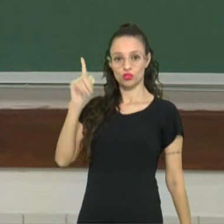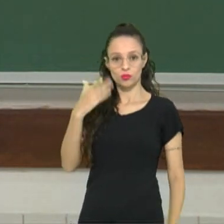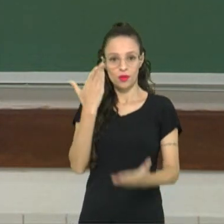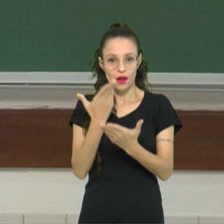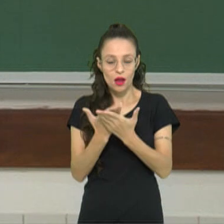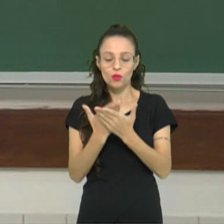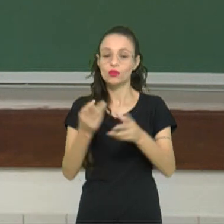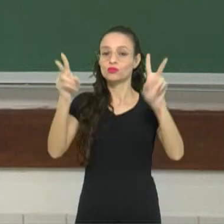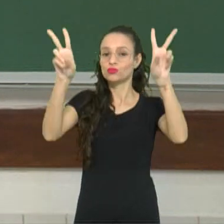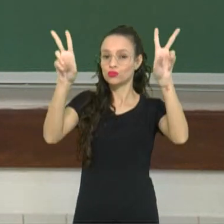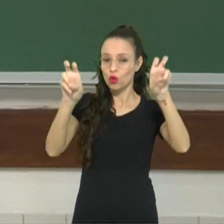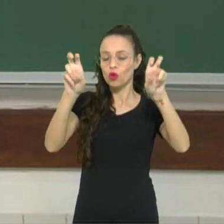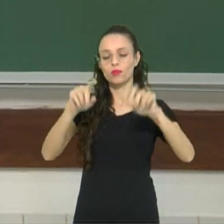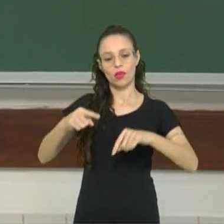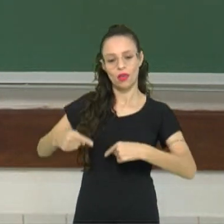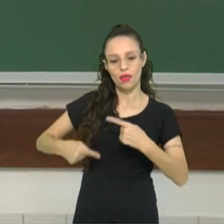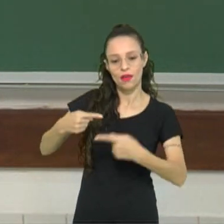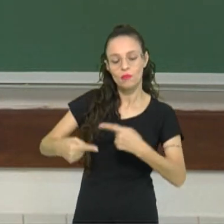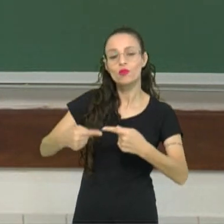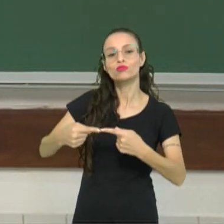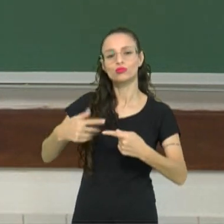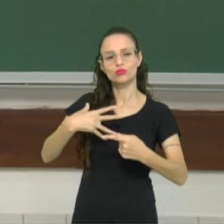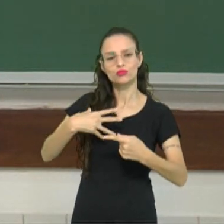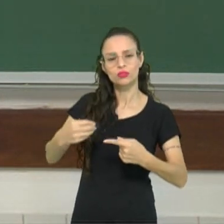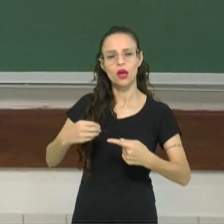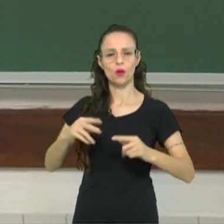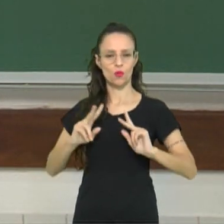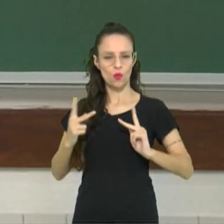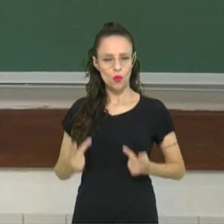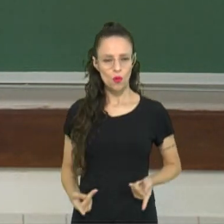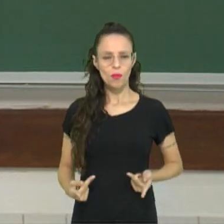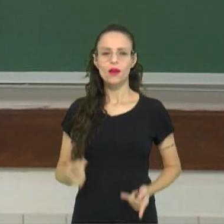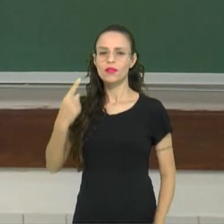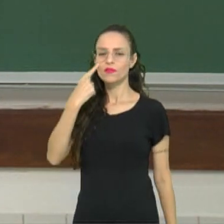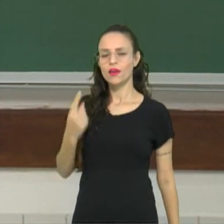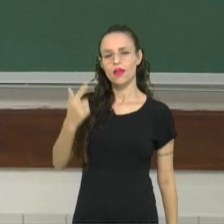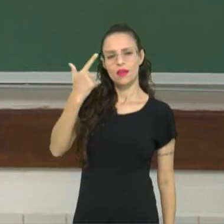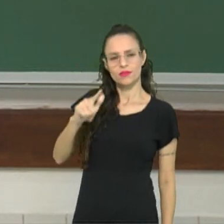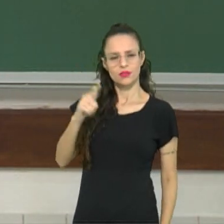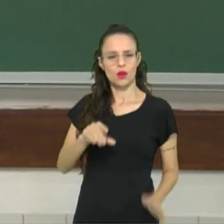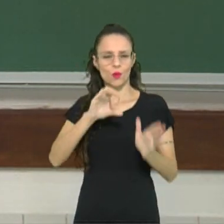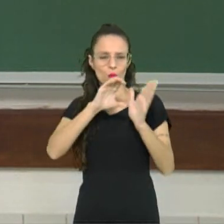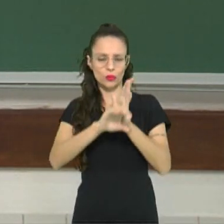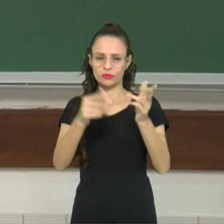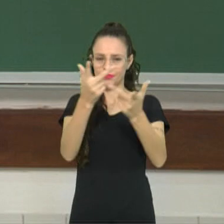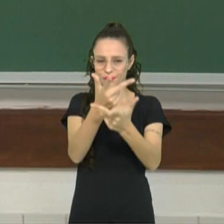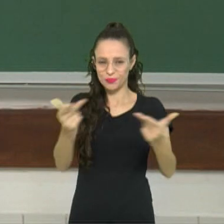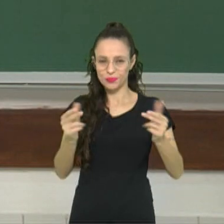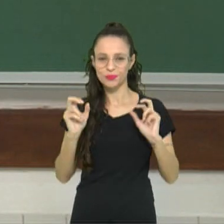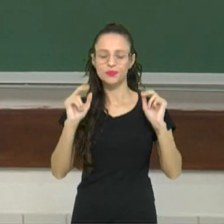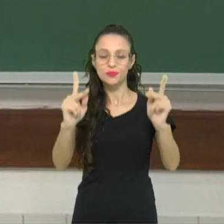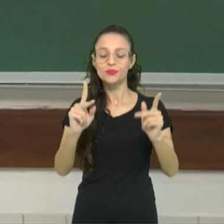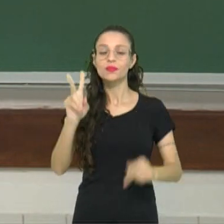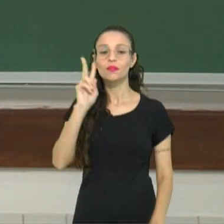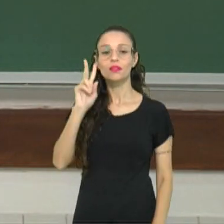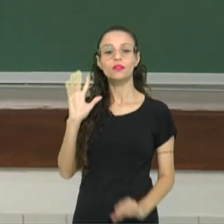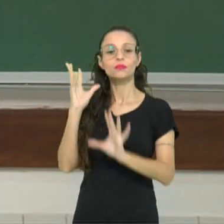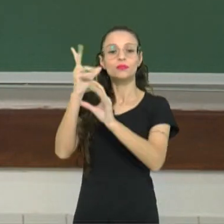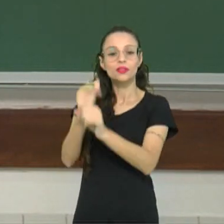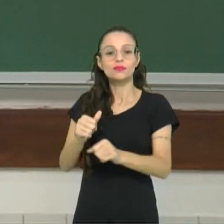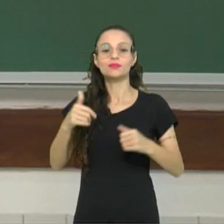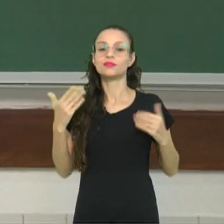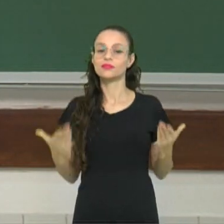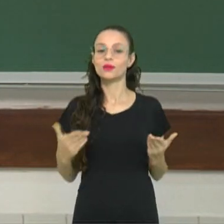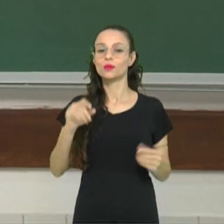de reprodução humana, e rever várias coisas, como nomes, conceitos e tudo mais, certo? Relembrando então, gente, quando nós